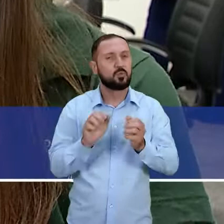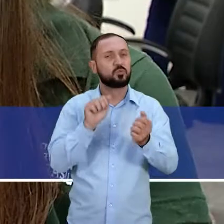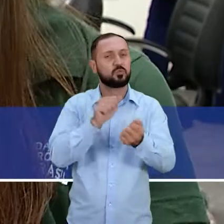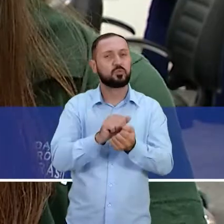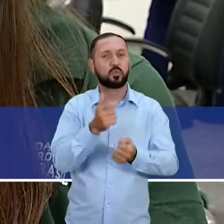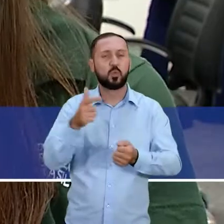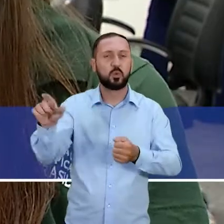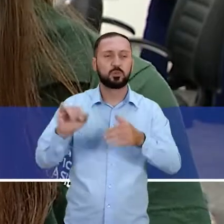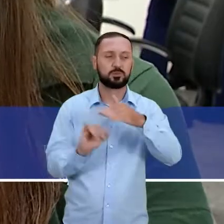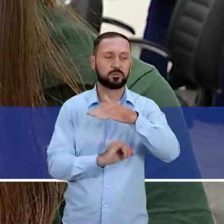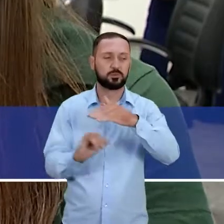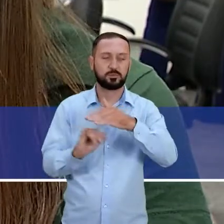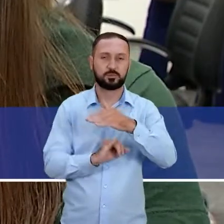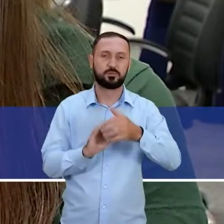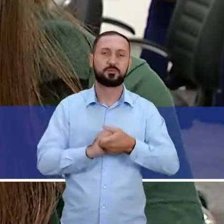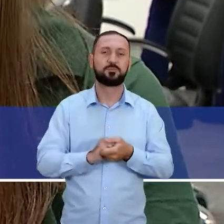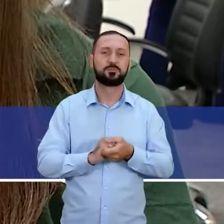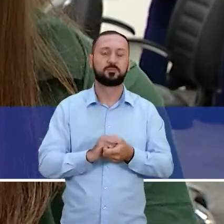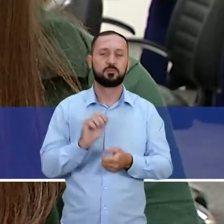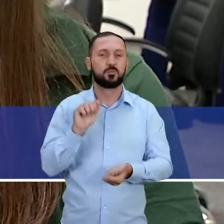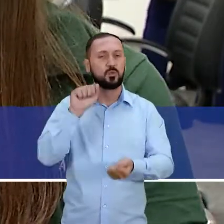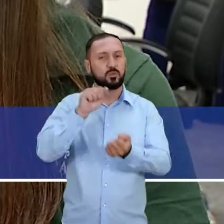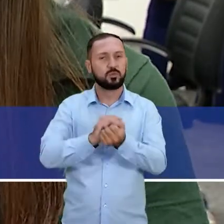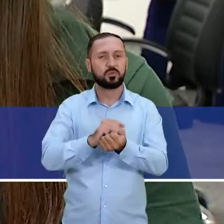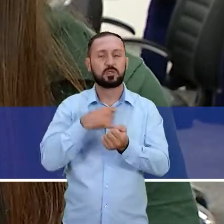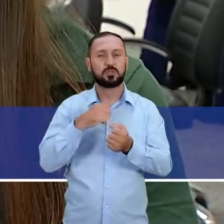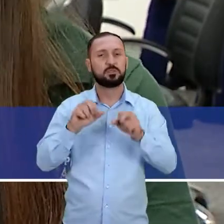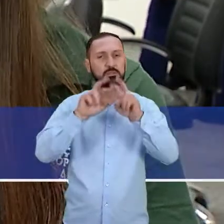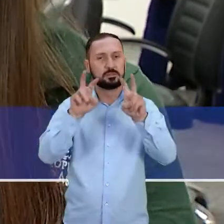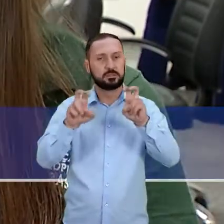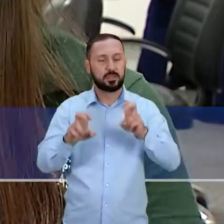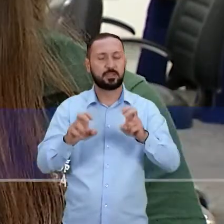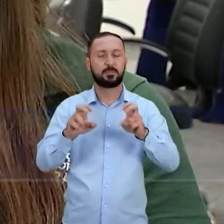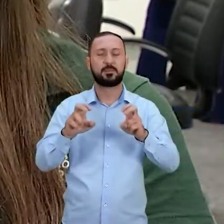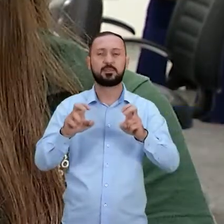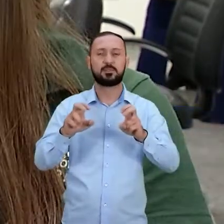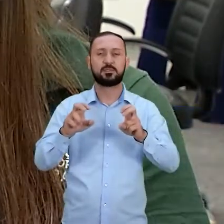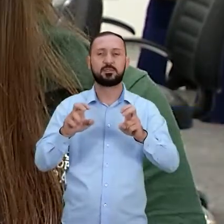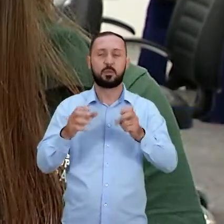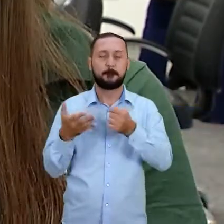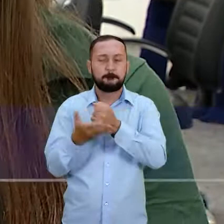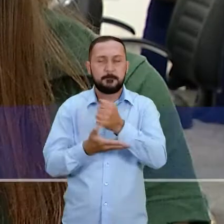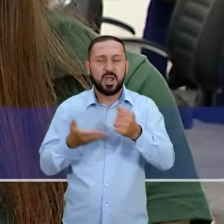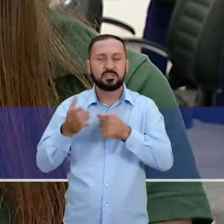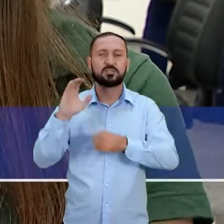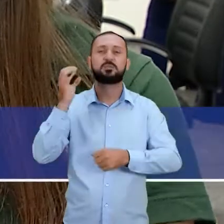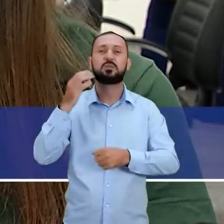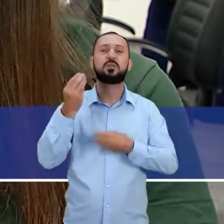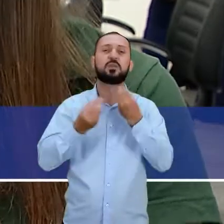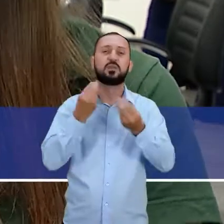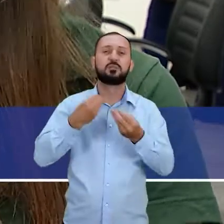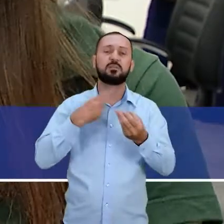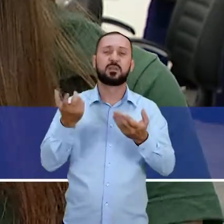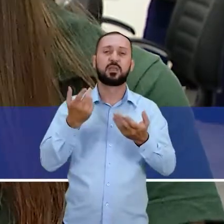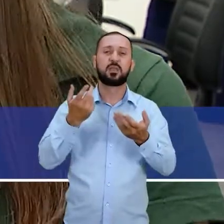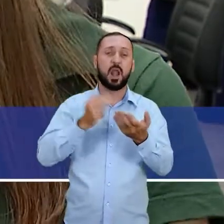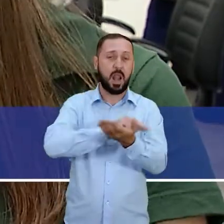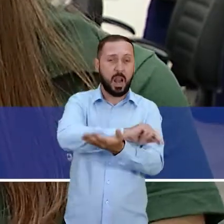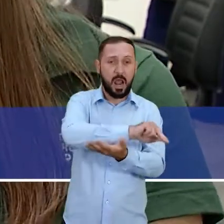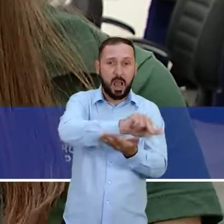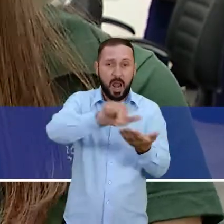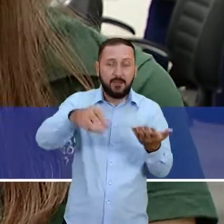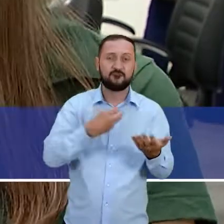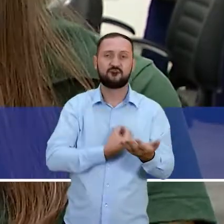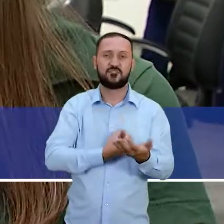em colaboração com outras instituições, né? E nela a gente aborda aí com argumentos científicos, né? Qual que é a biodiversidade conhecida